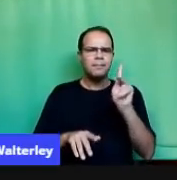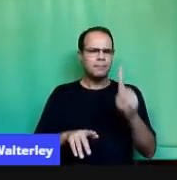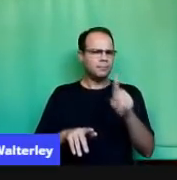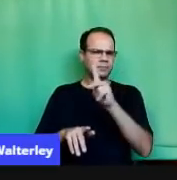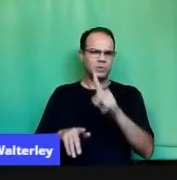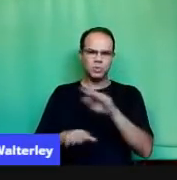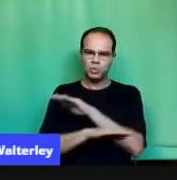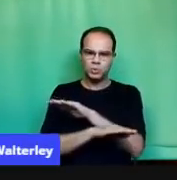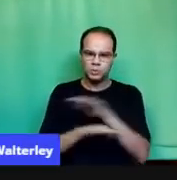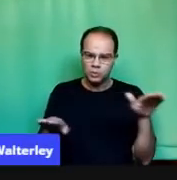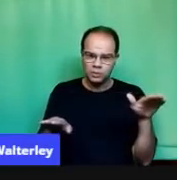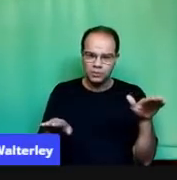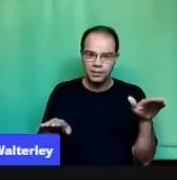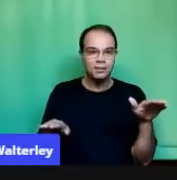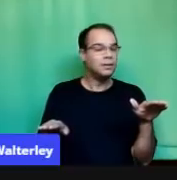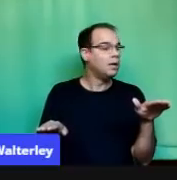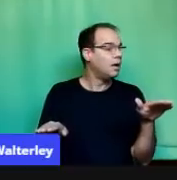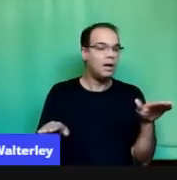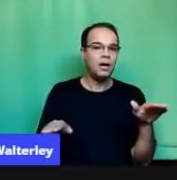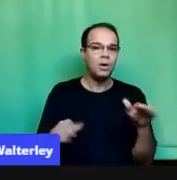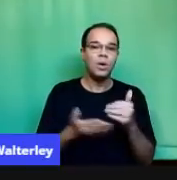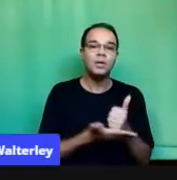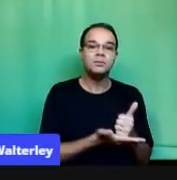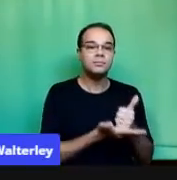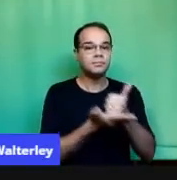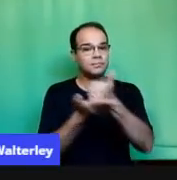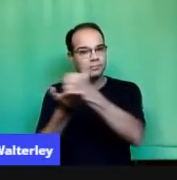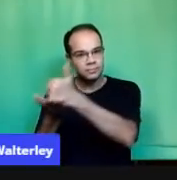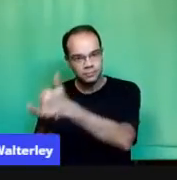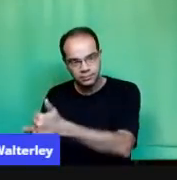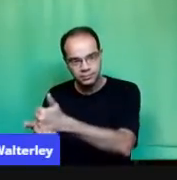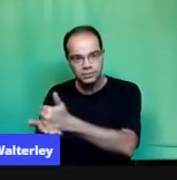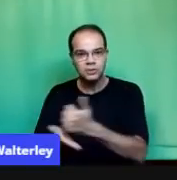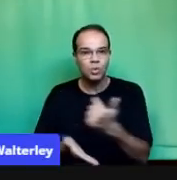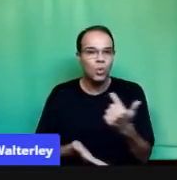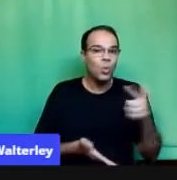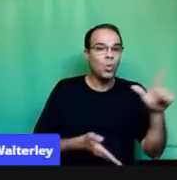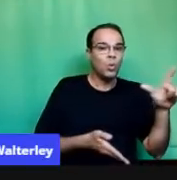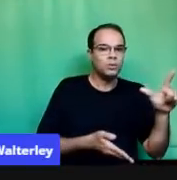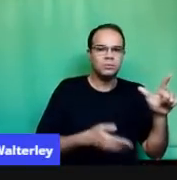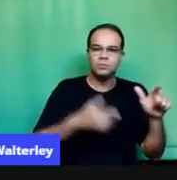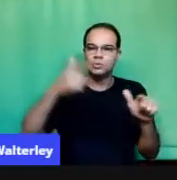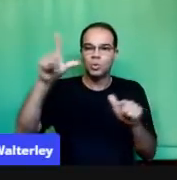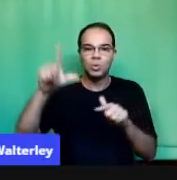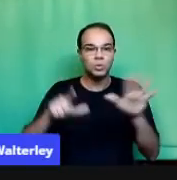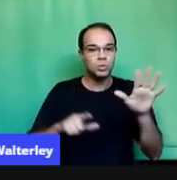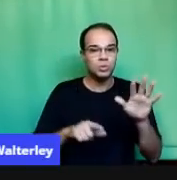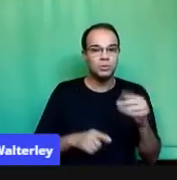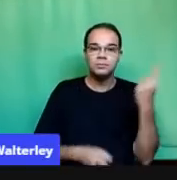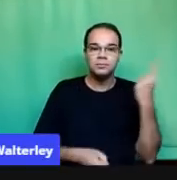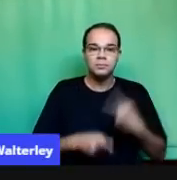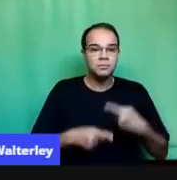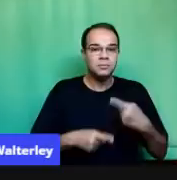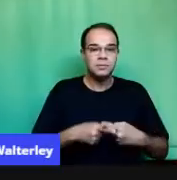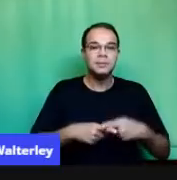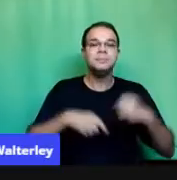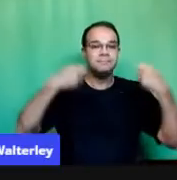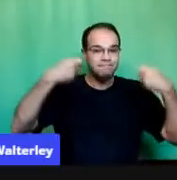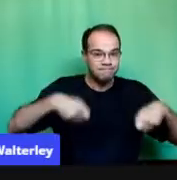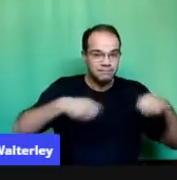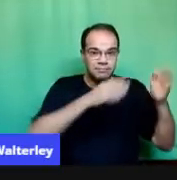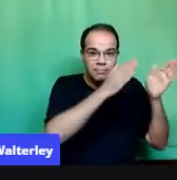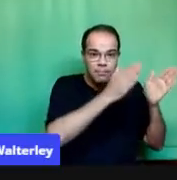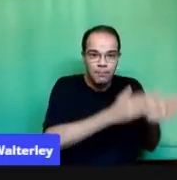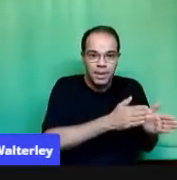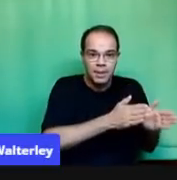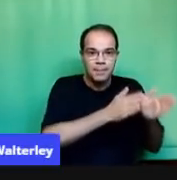pequena, ela ainda não consegue ter a noção e a dimensão de espaço, de